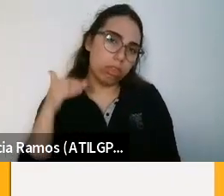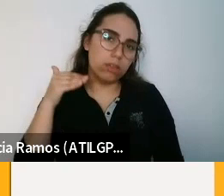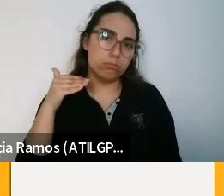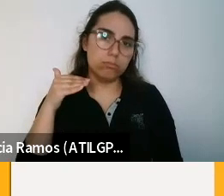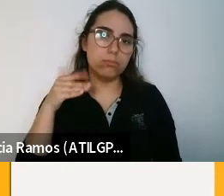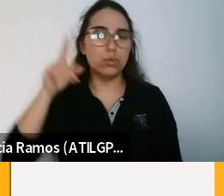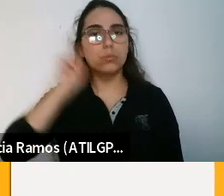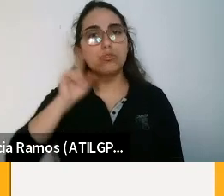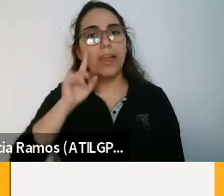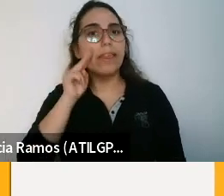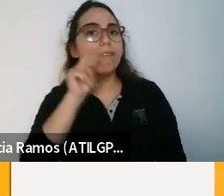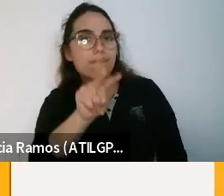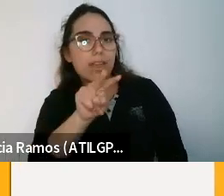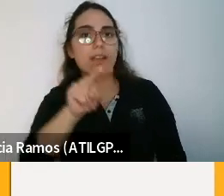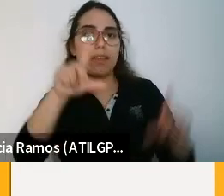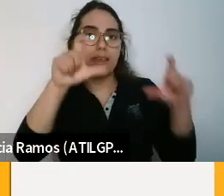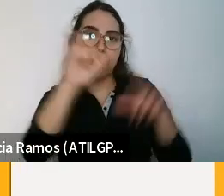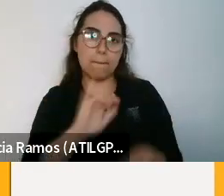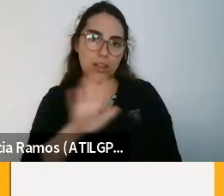ver as imagens, é só uma música de fundo.